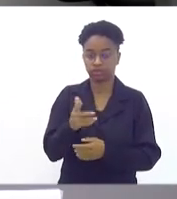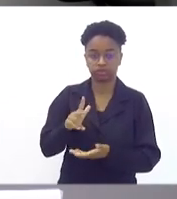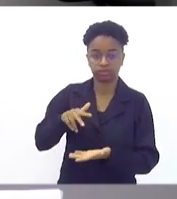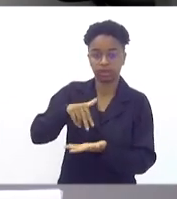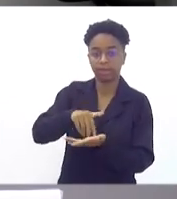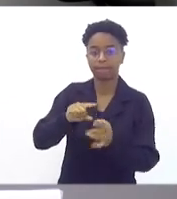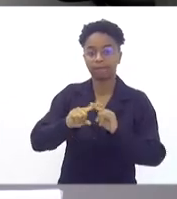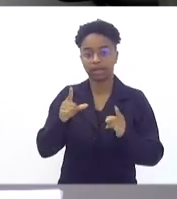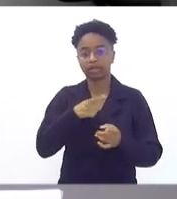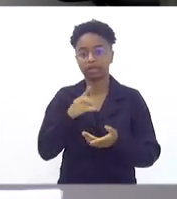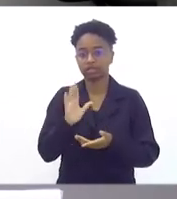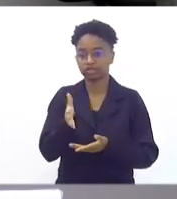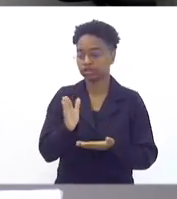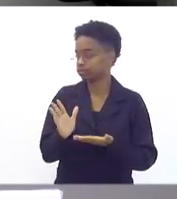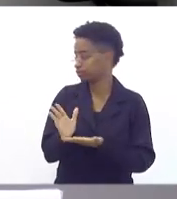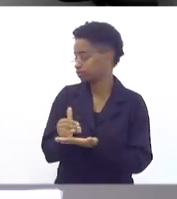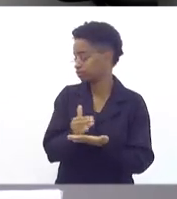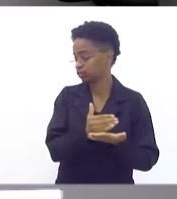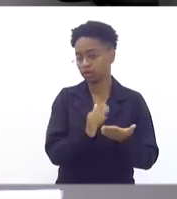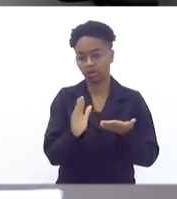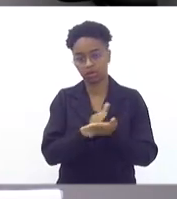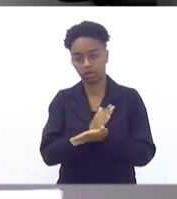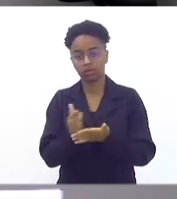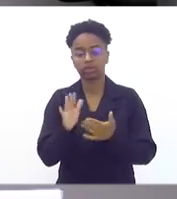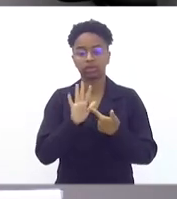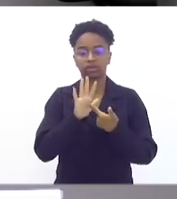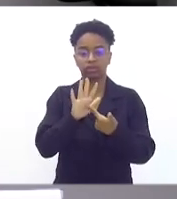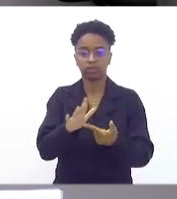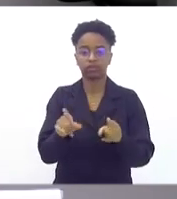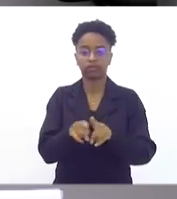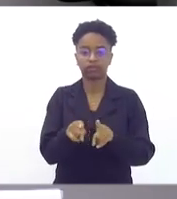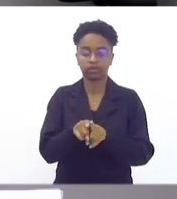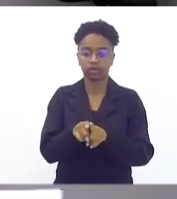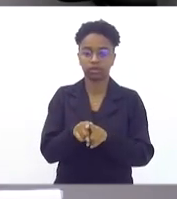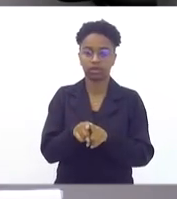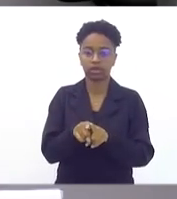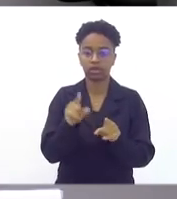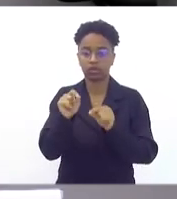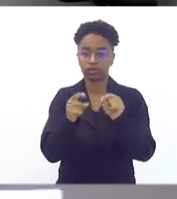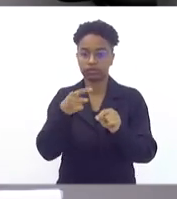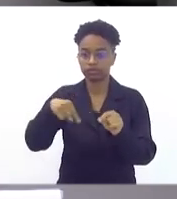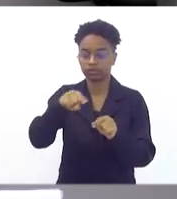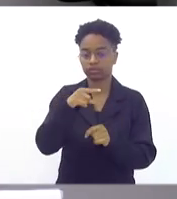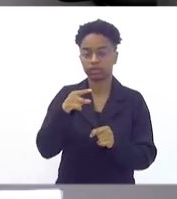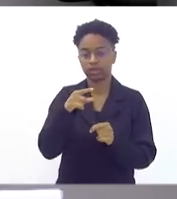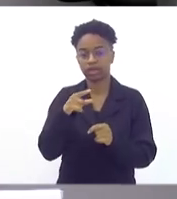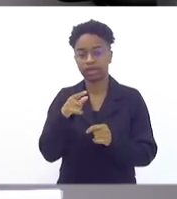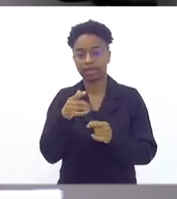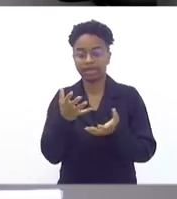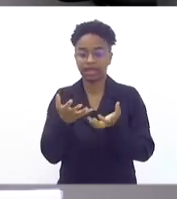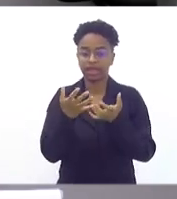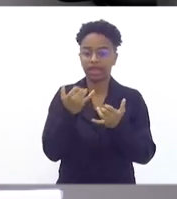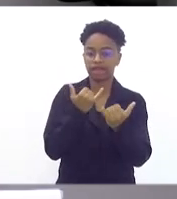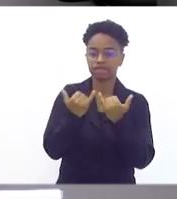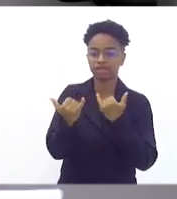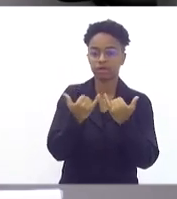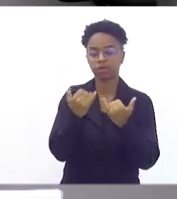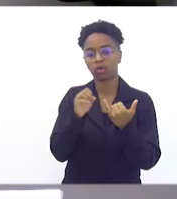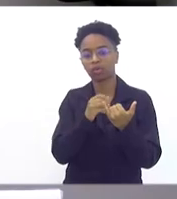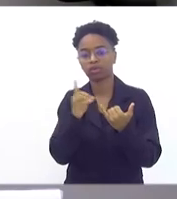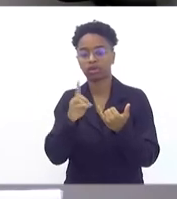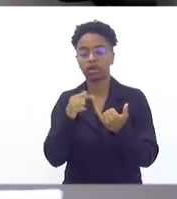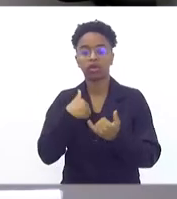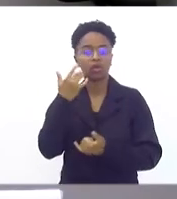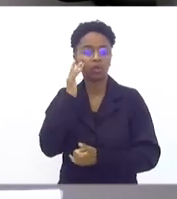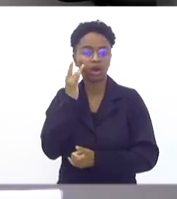levantados isso vai trazer bastante luz é o que estão pretendendo de ter essa informação eu acho que